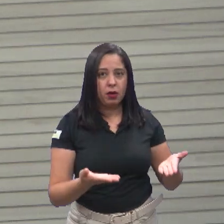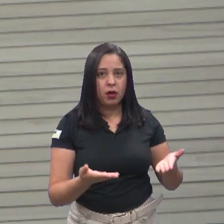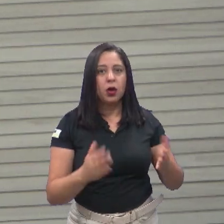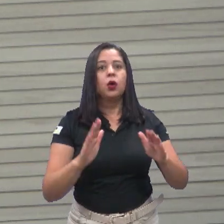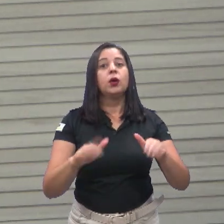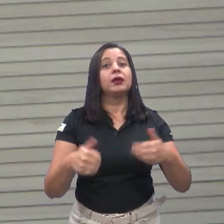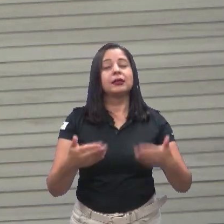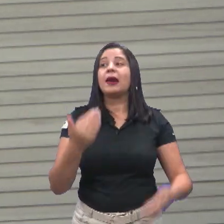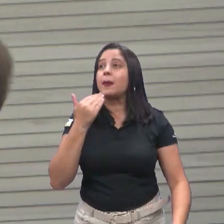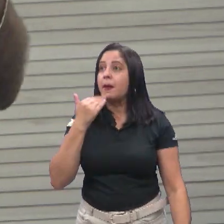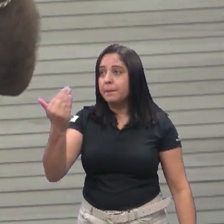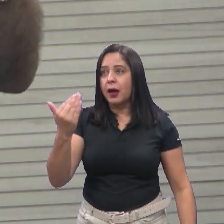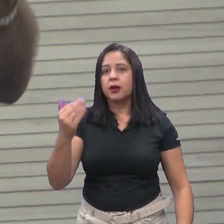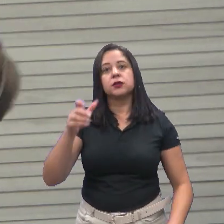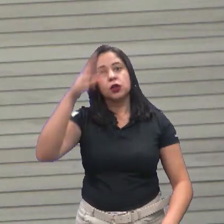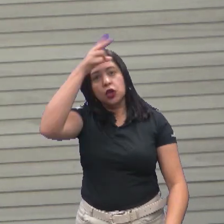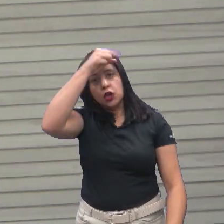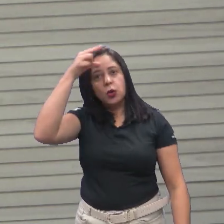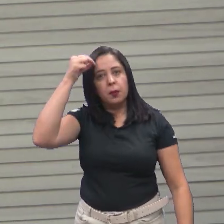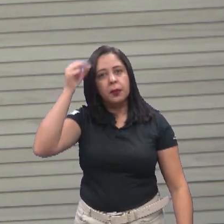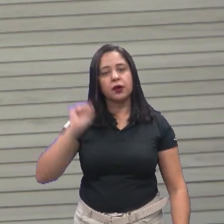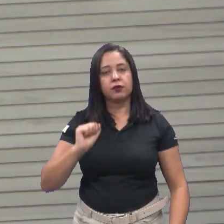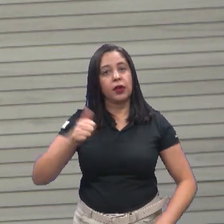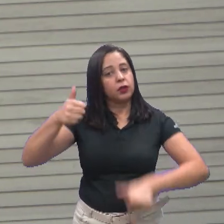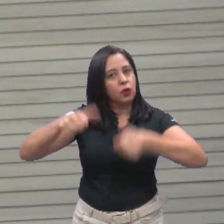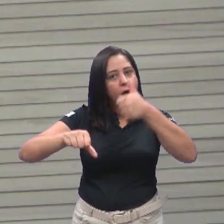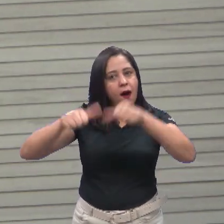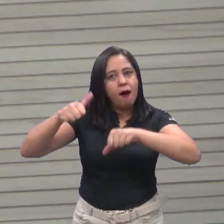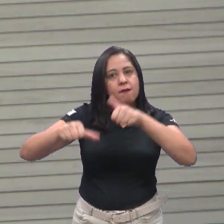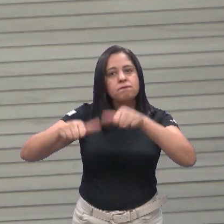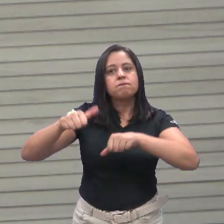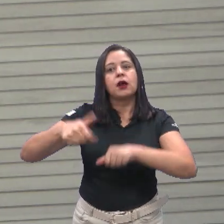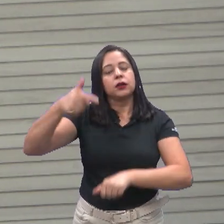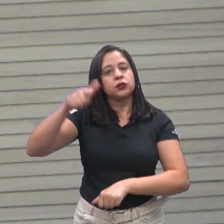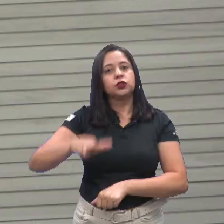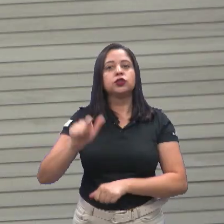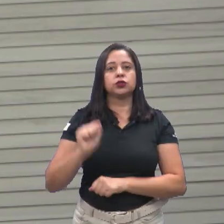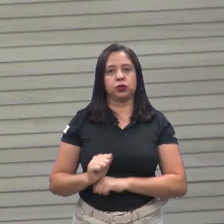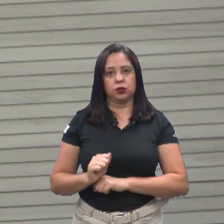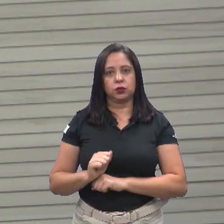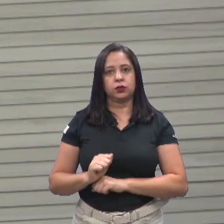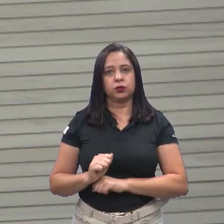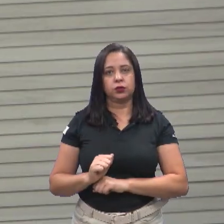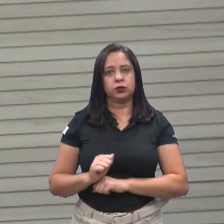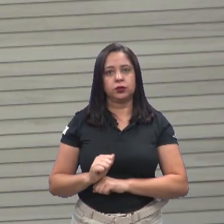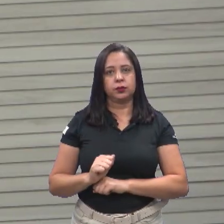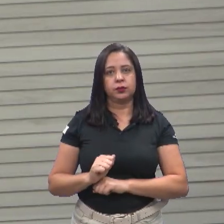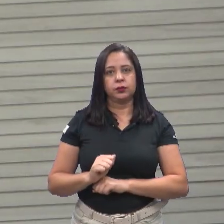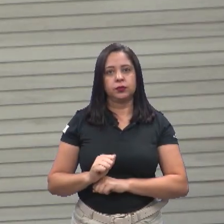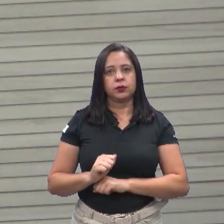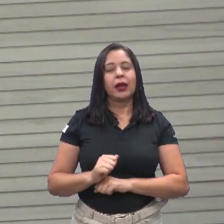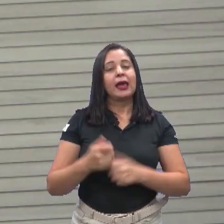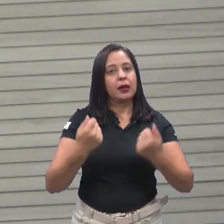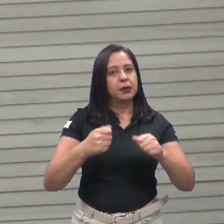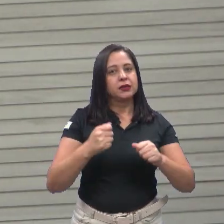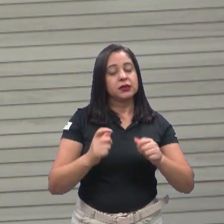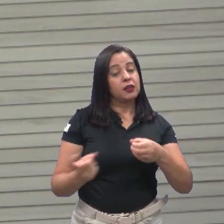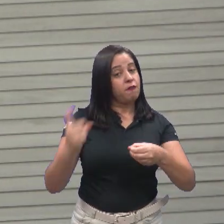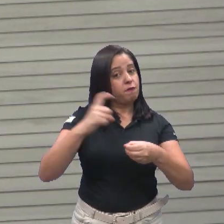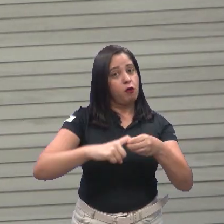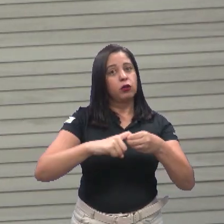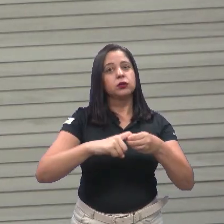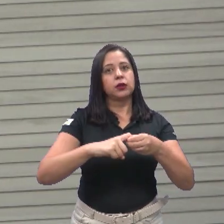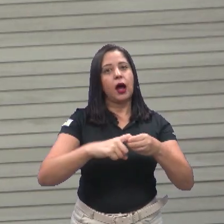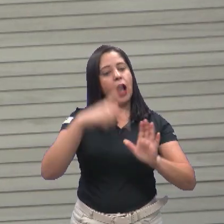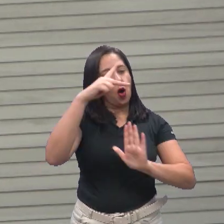reavaliação, né, que o prefeito pudesse reavaliar novamente e que o programa pode ser voltado, né, volte o